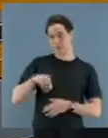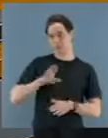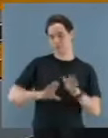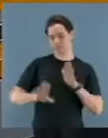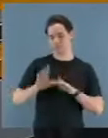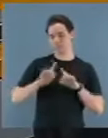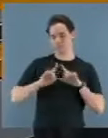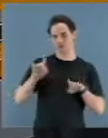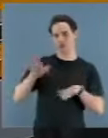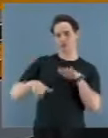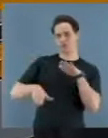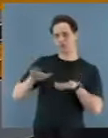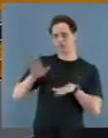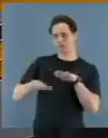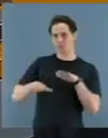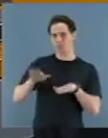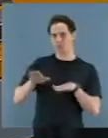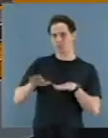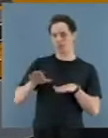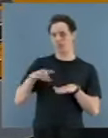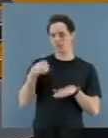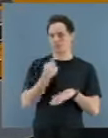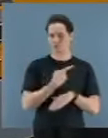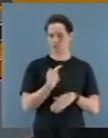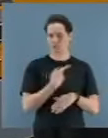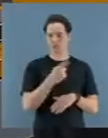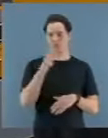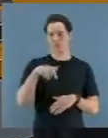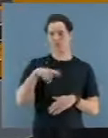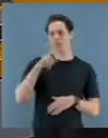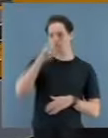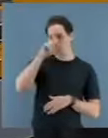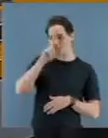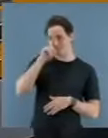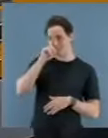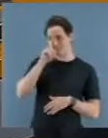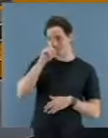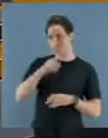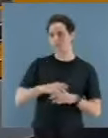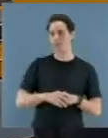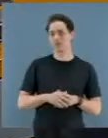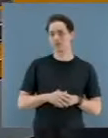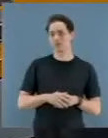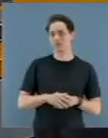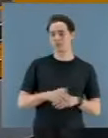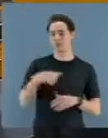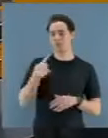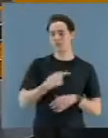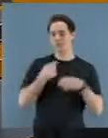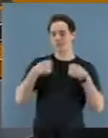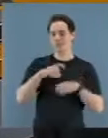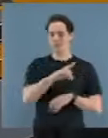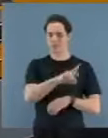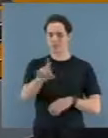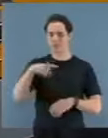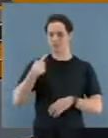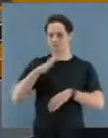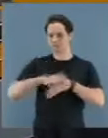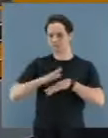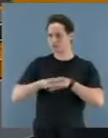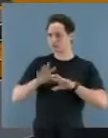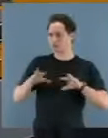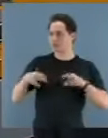mas provavelmente, Lucélia, nós somos o perigo. Nós, vocês. Nós temos que cada um fazer a nossa força